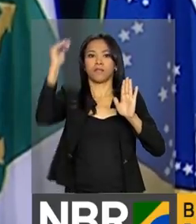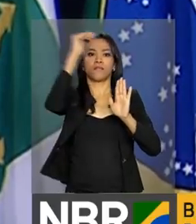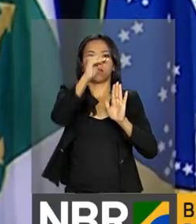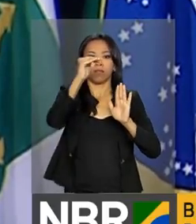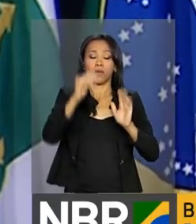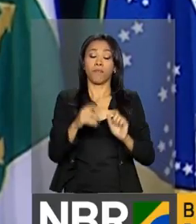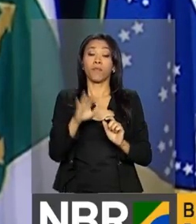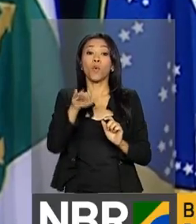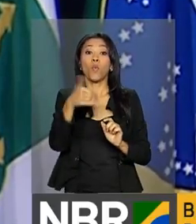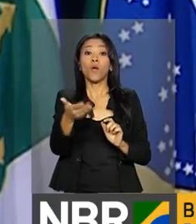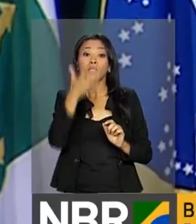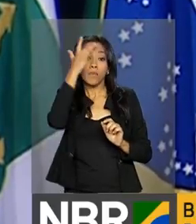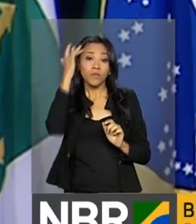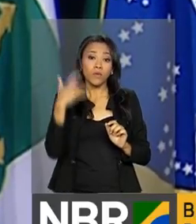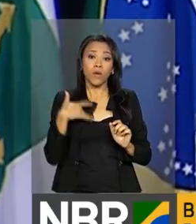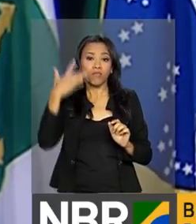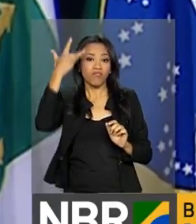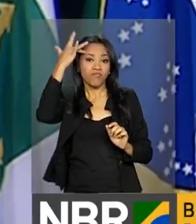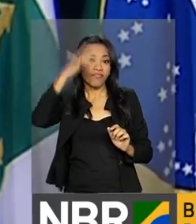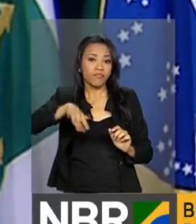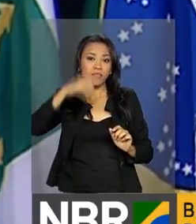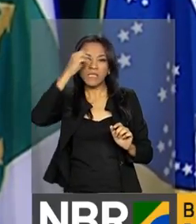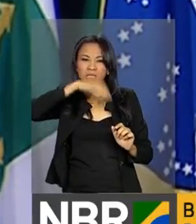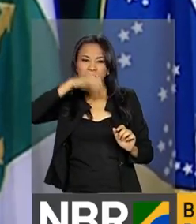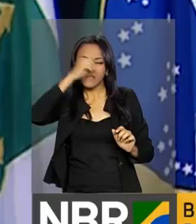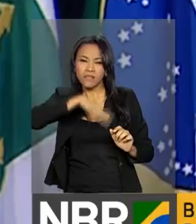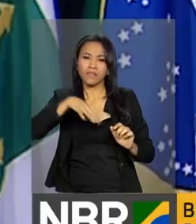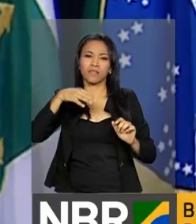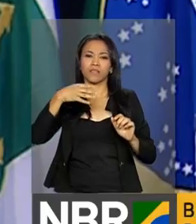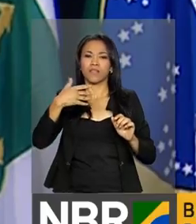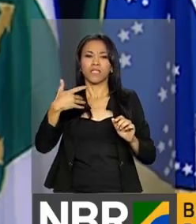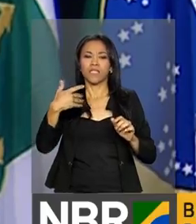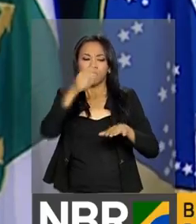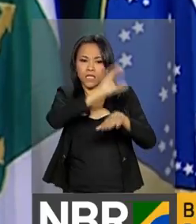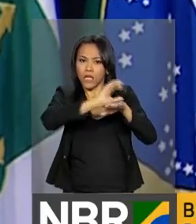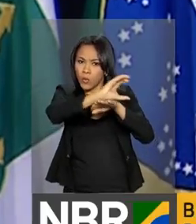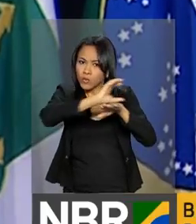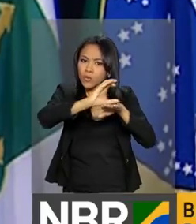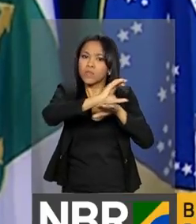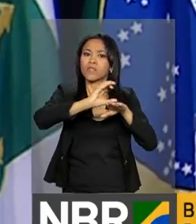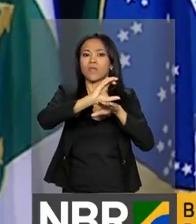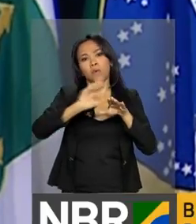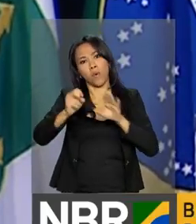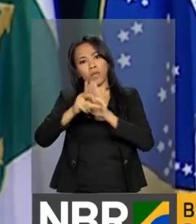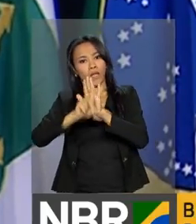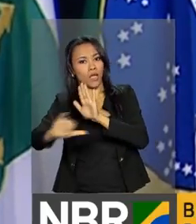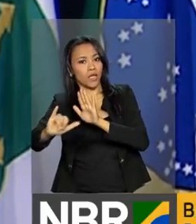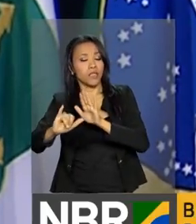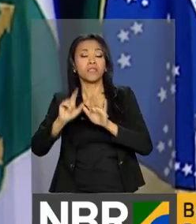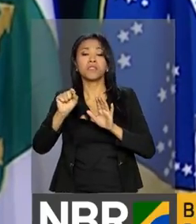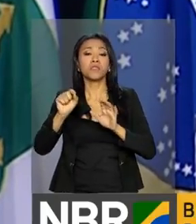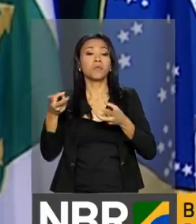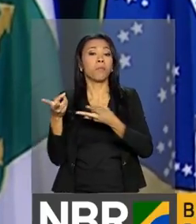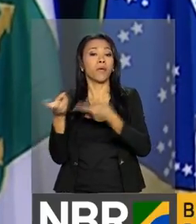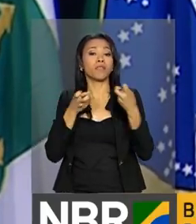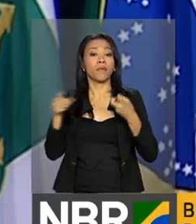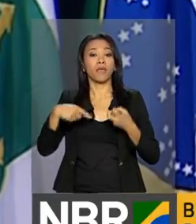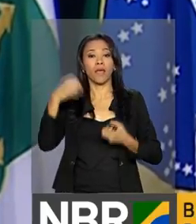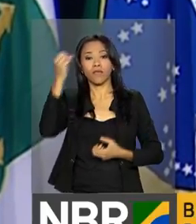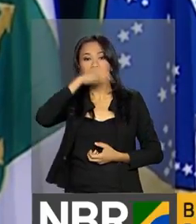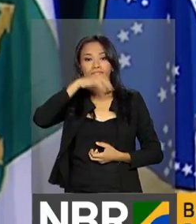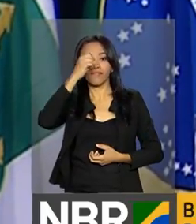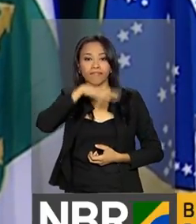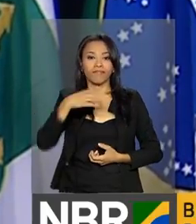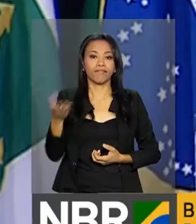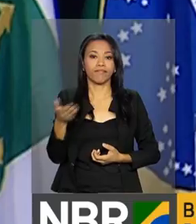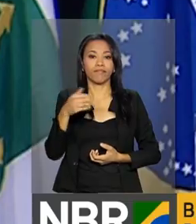ultra passe dos limites da constituição o dos limites da lei verifica-se um abuso de autoridade